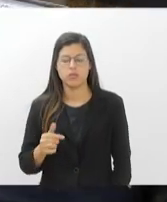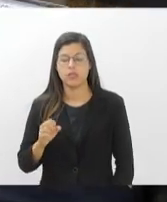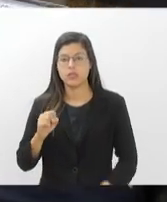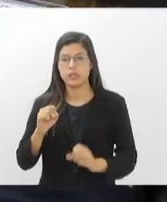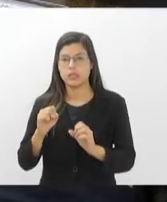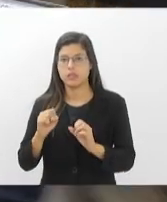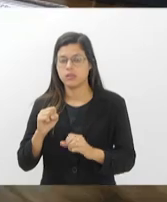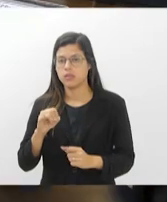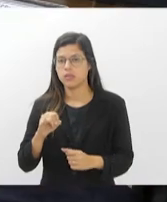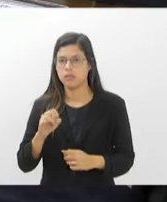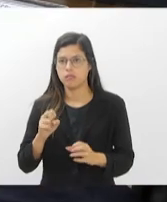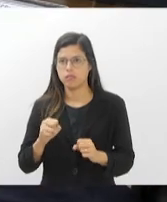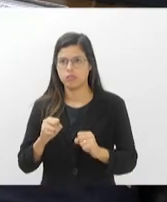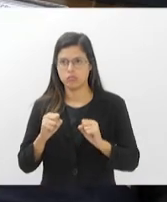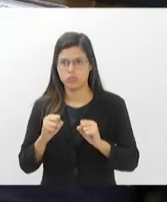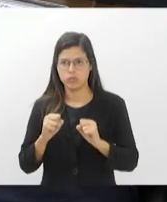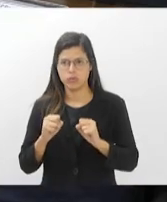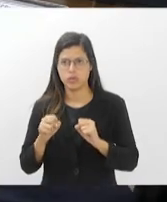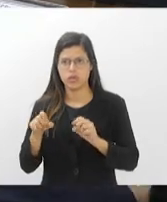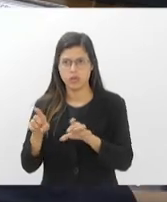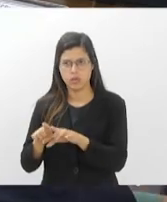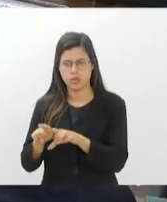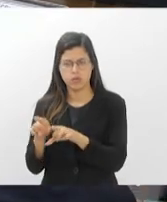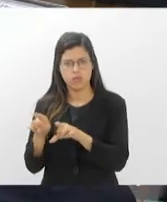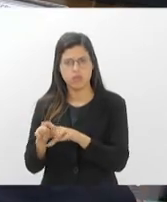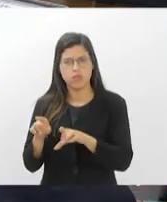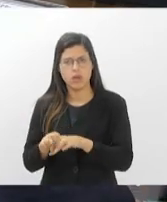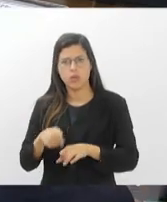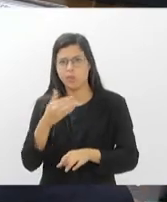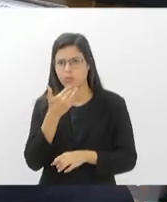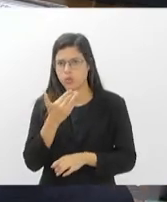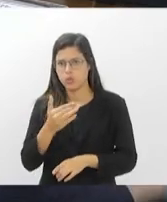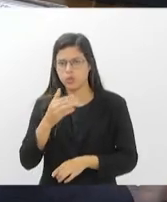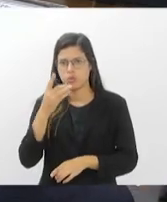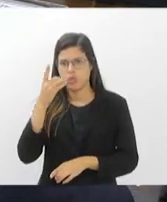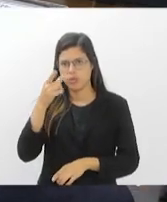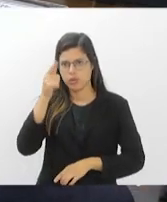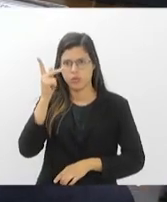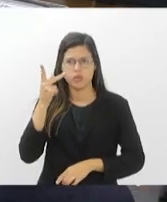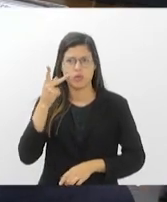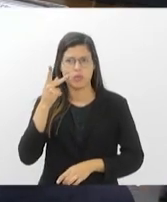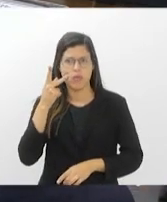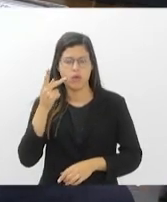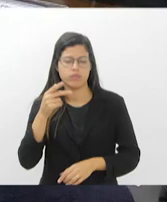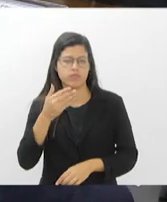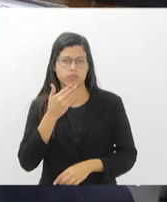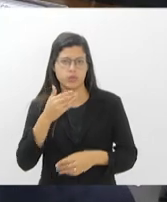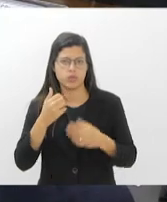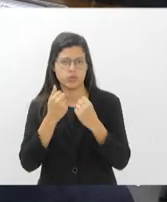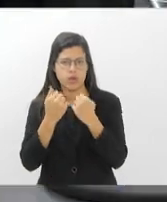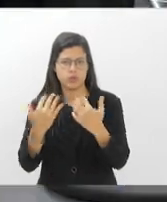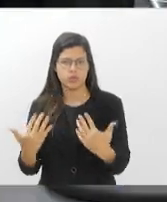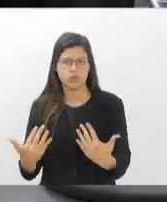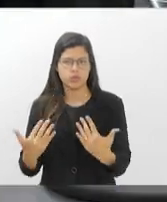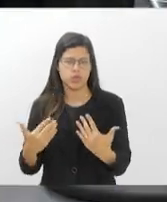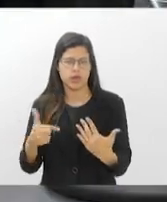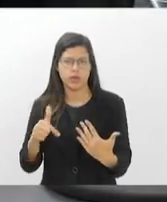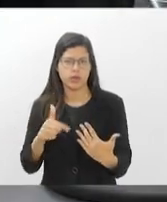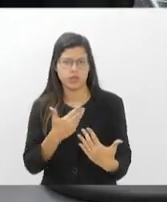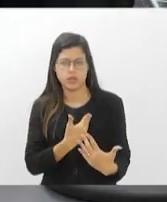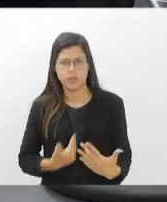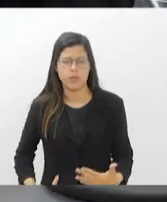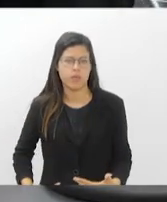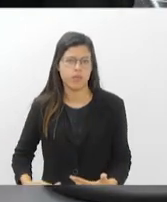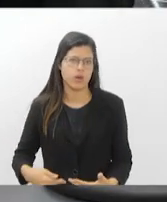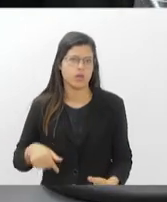aí o encaminhamento do deputado Luiz Paulo para a realização de uma audiência, a gente pode fazer no âmbito da própria CCJ para ouvir as partes. Vossa